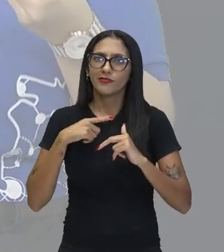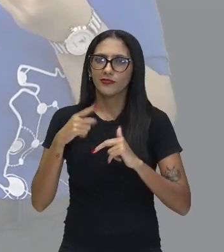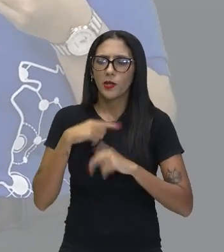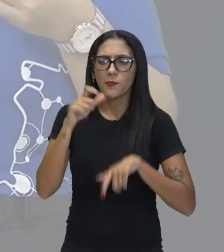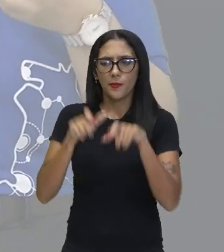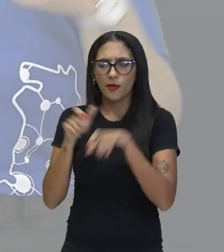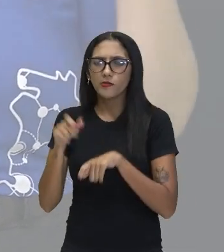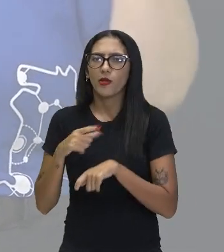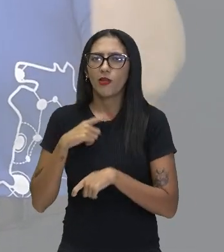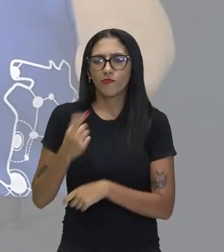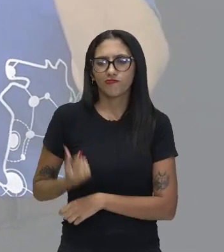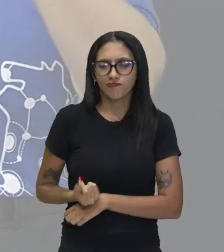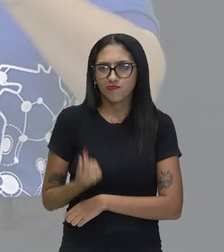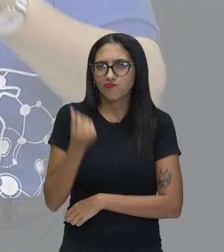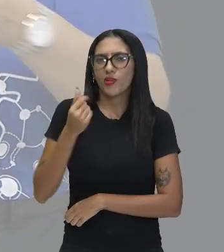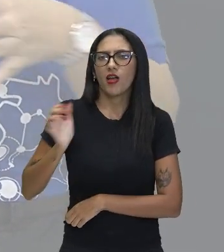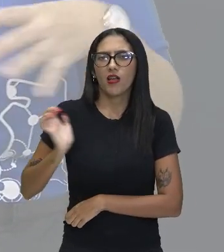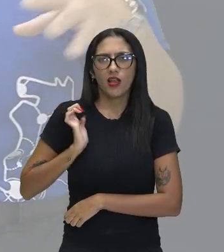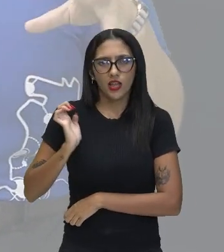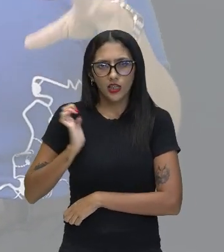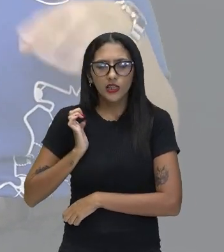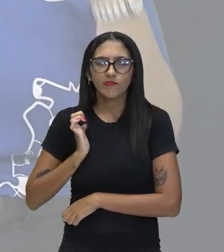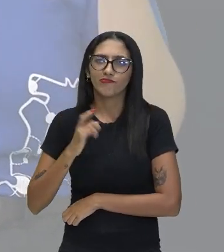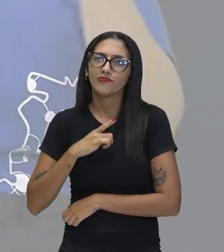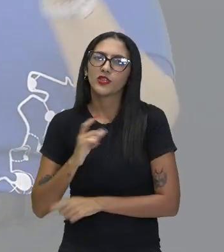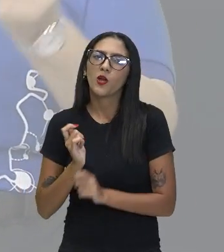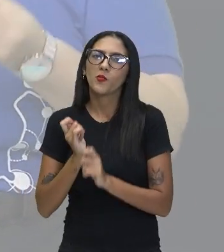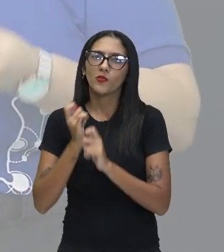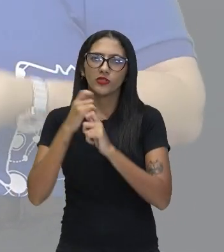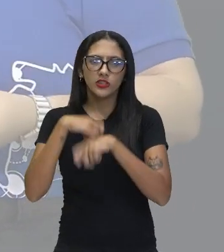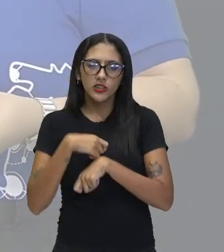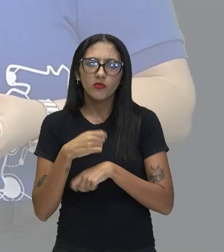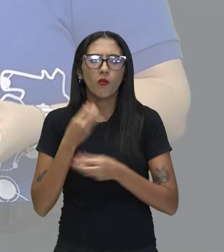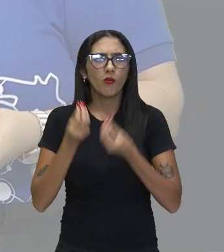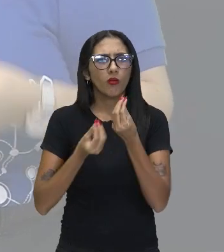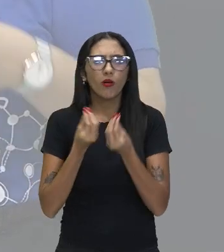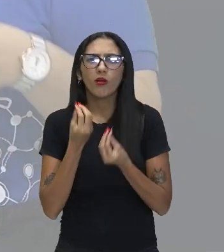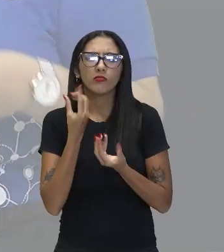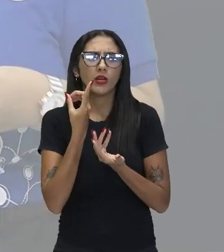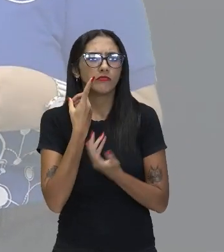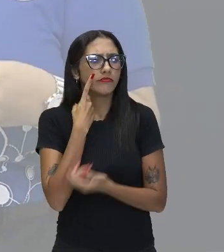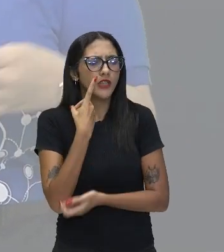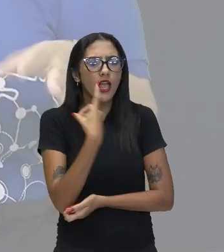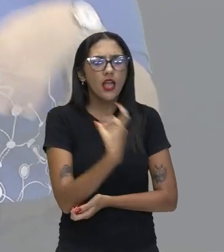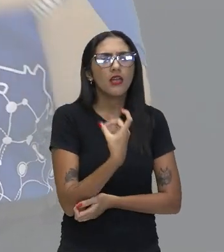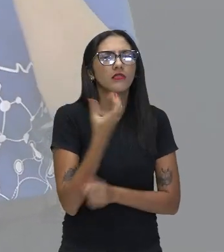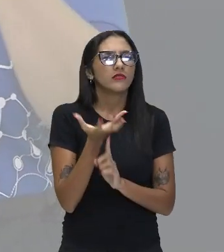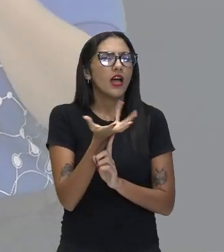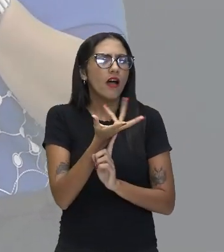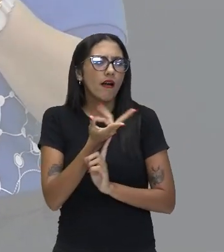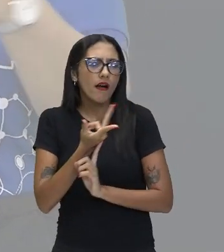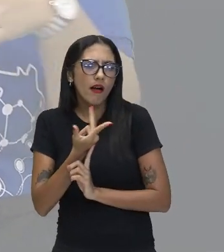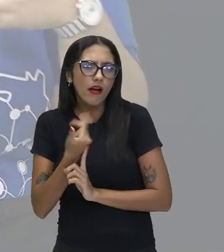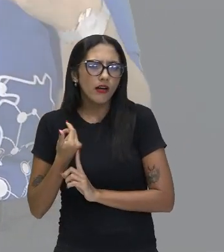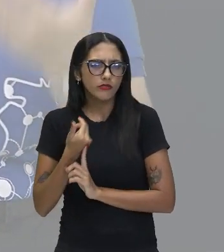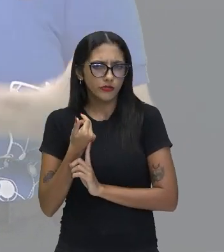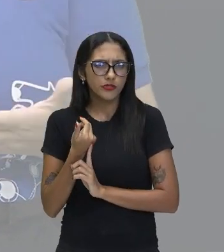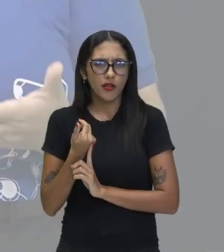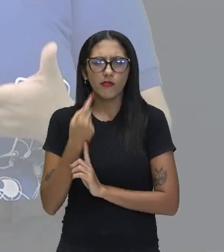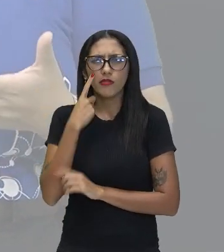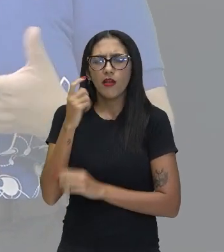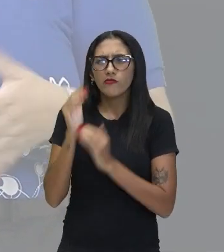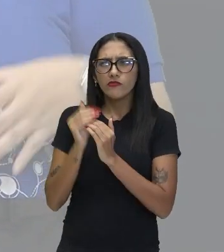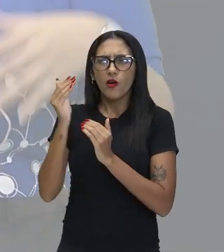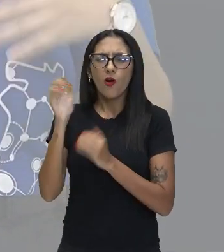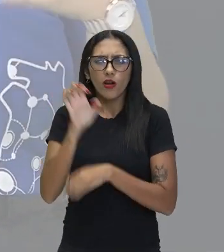dinheiro para ter acesso à arte, para ter acesso àquilo que está acontecendo lá na Europa em termos